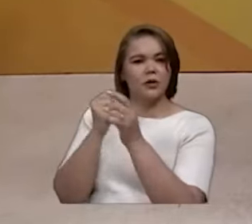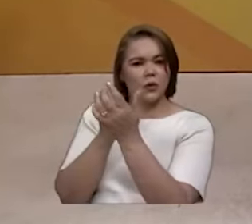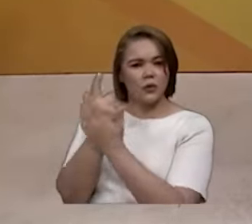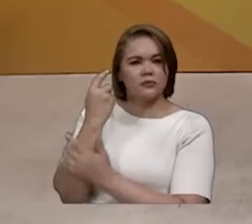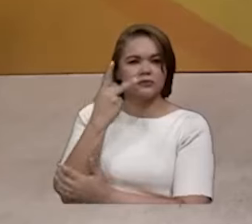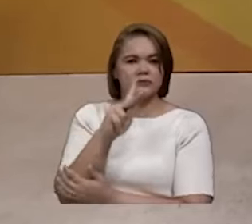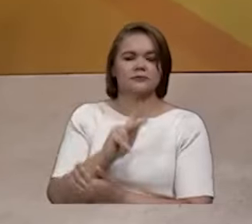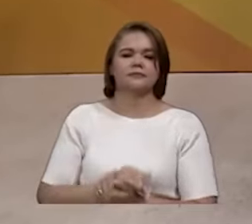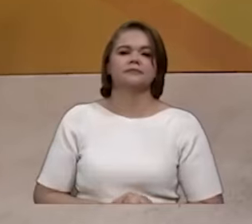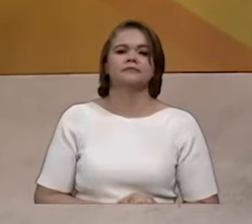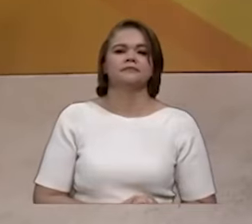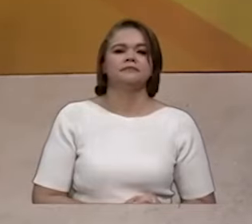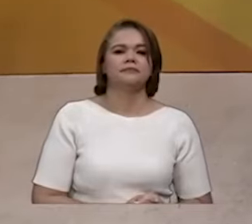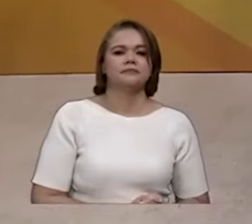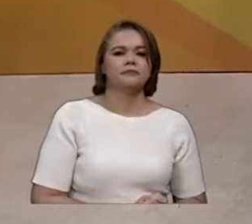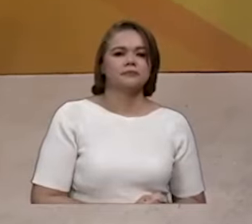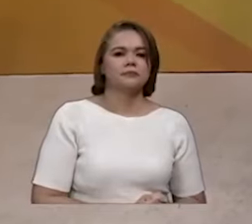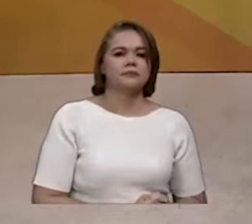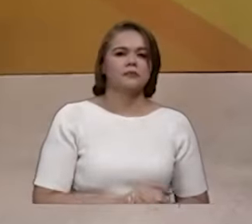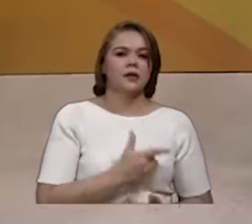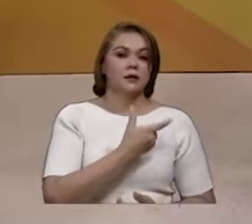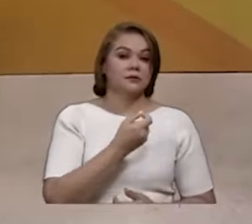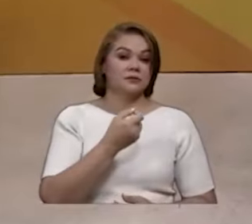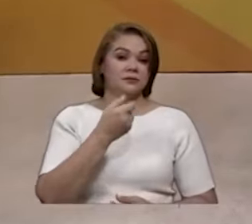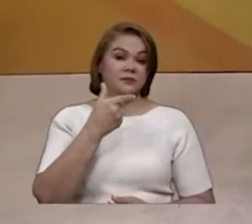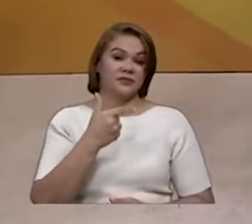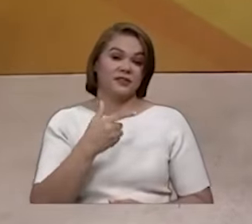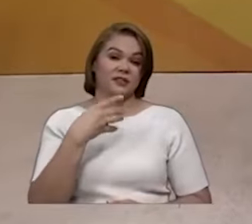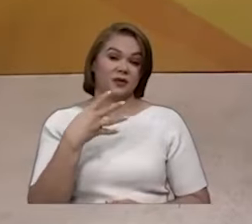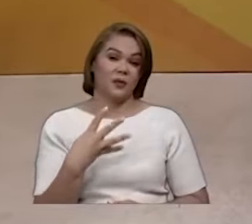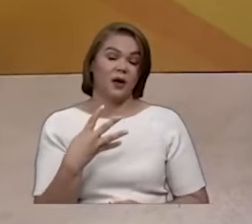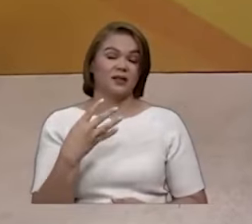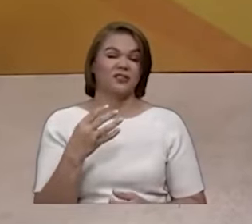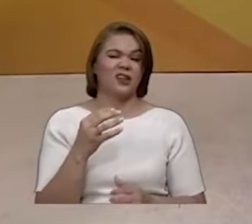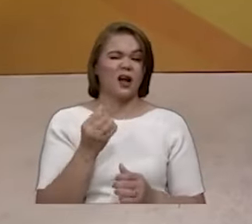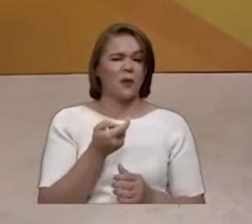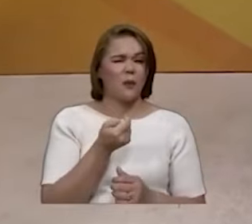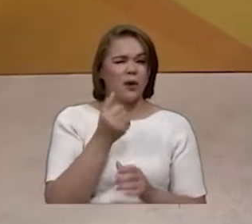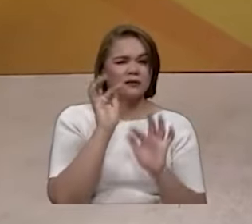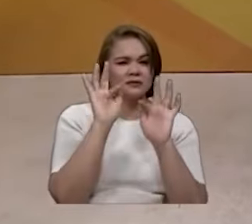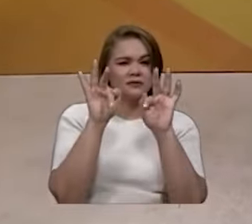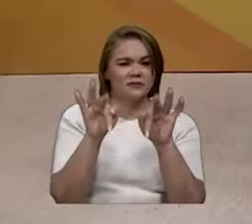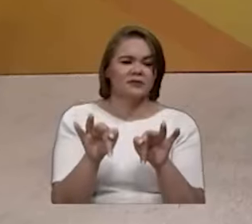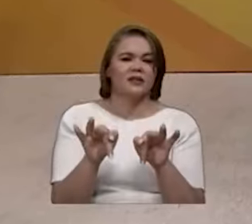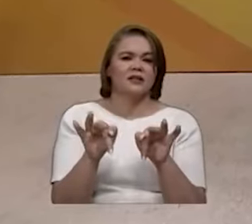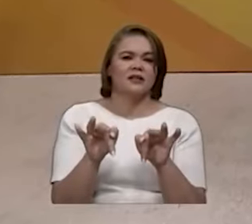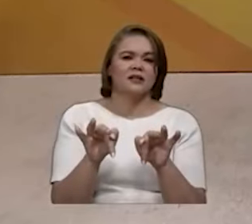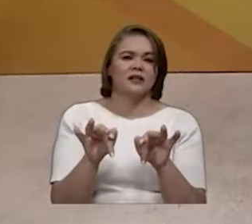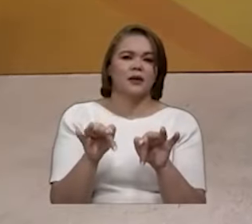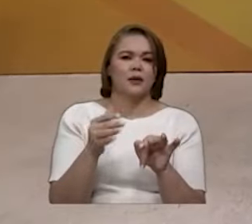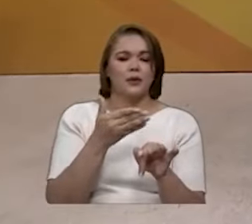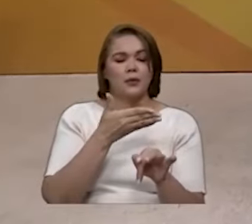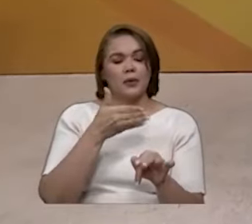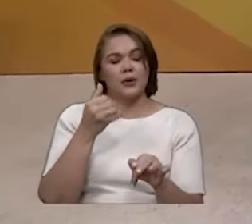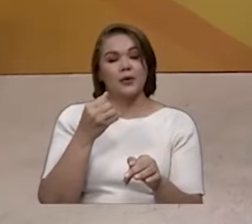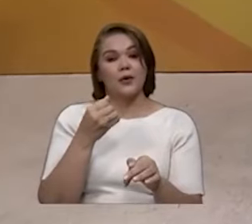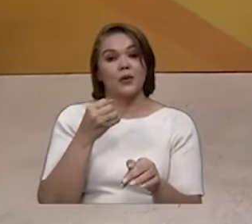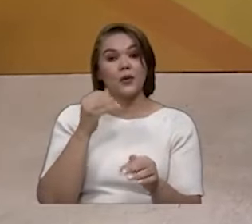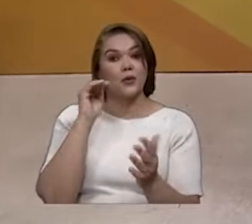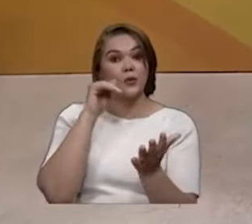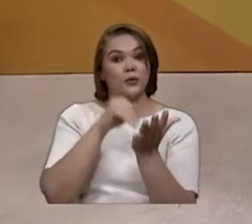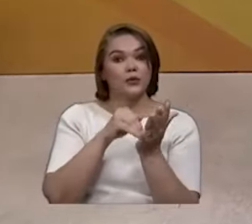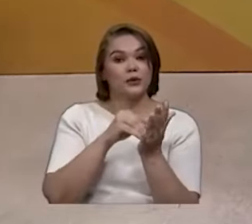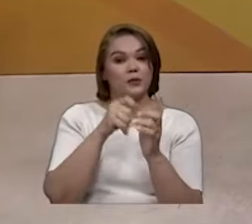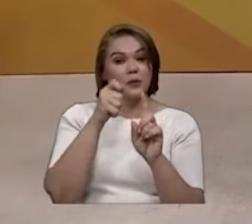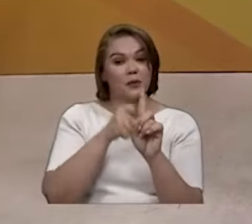seu. Pois é, gente, 2024 tá aí, né, na sua reta final. Nada melhor que o último mês do ano para começar